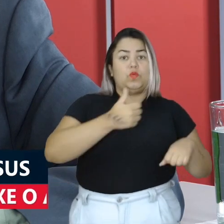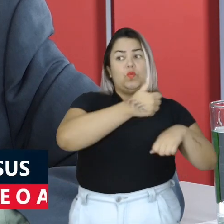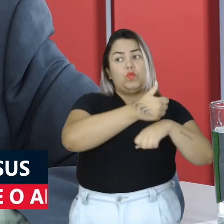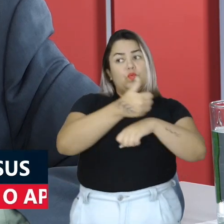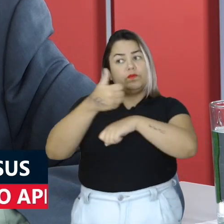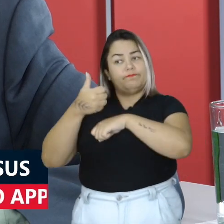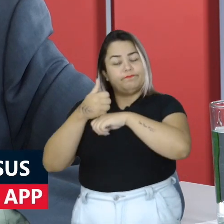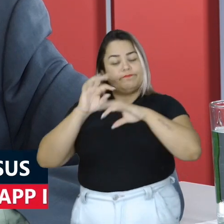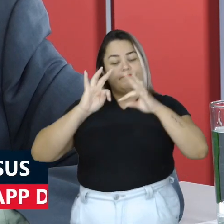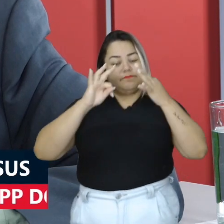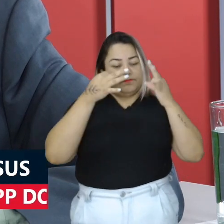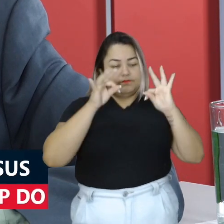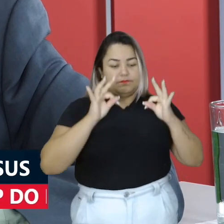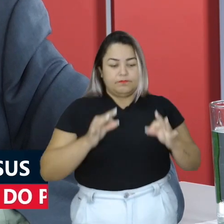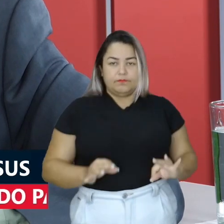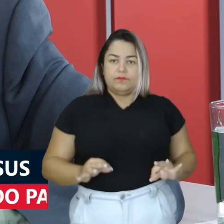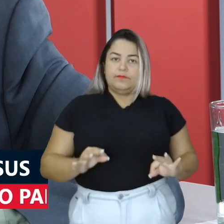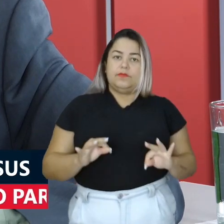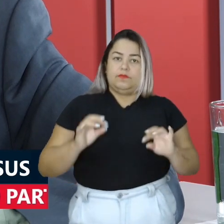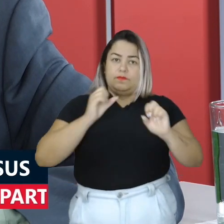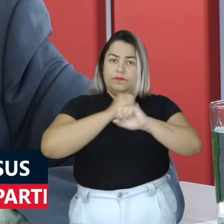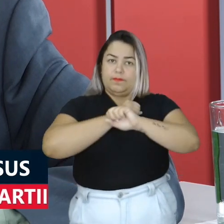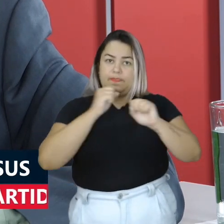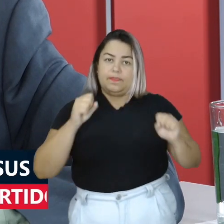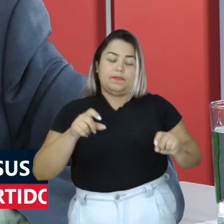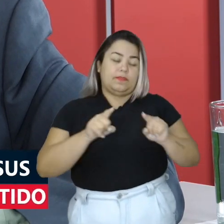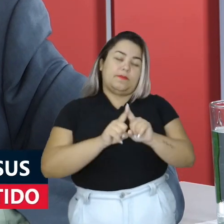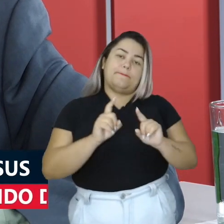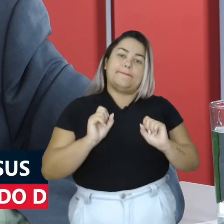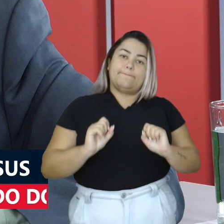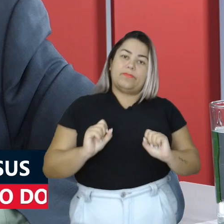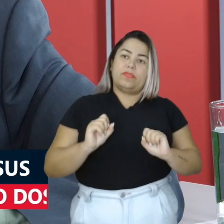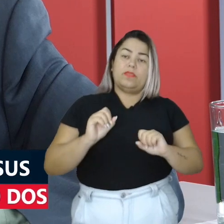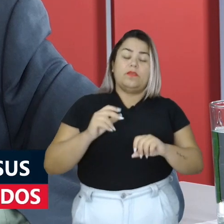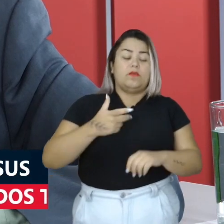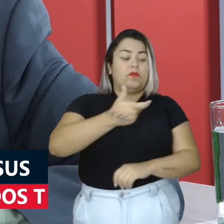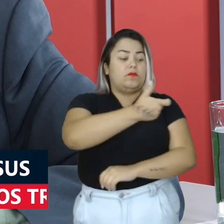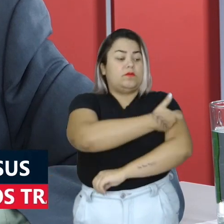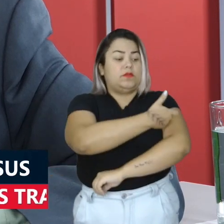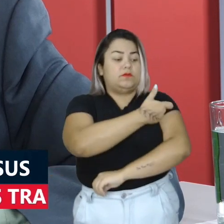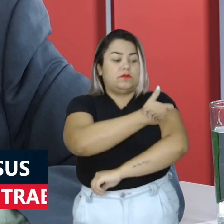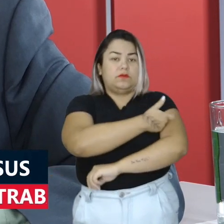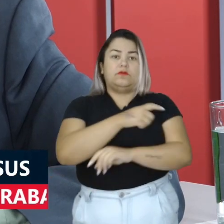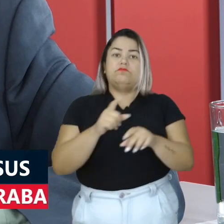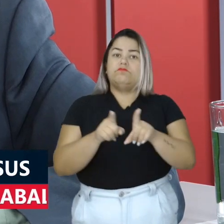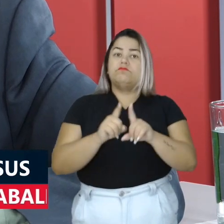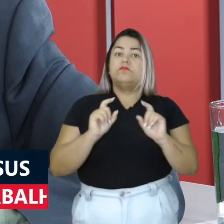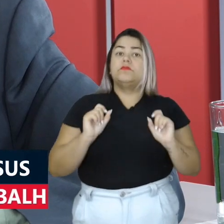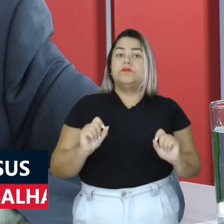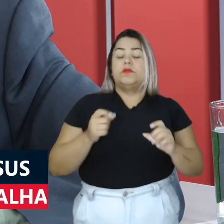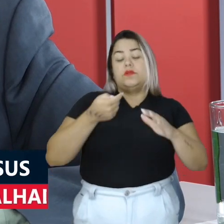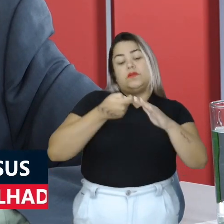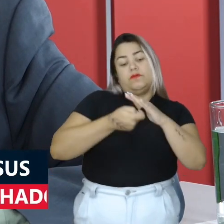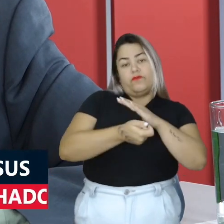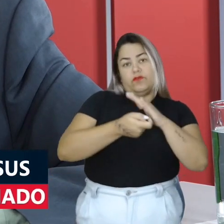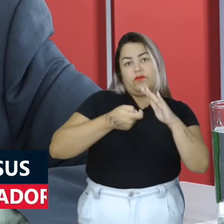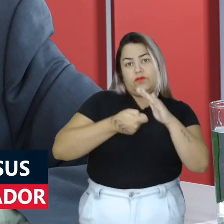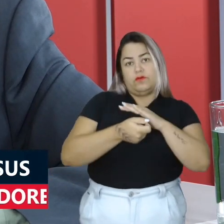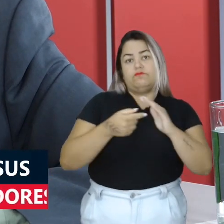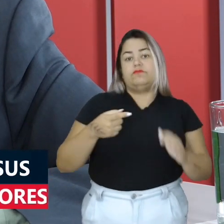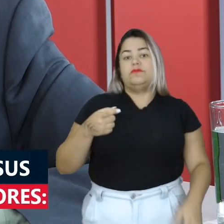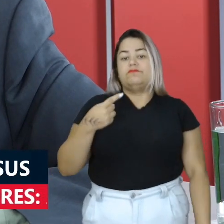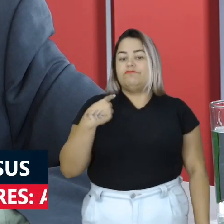incorporar a tecnologia. Só foi possível termos o maior programa público de vacinação do mundo porque nós investimos nos